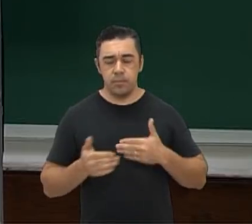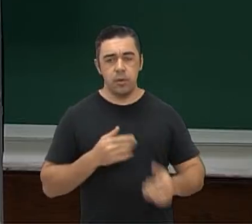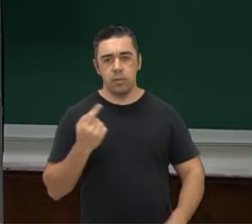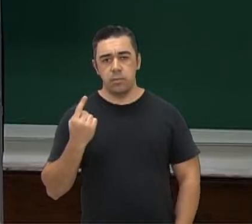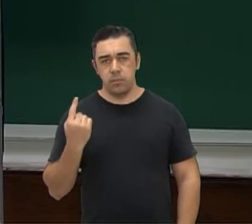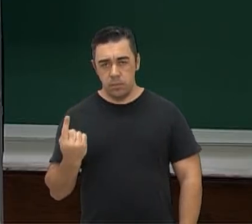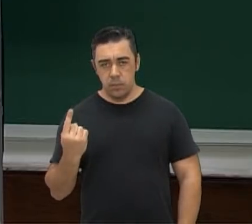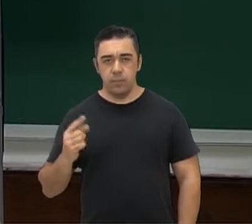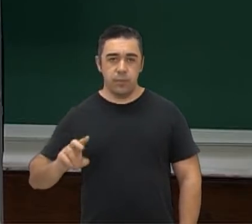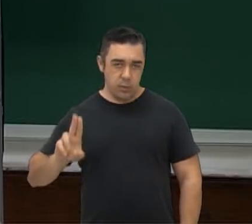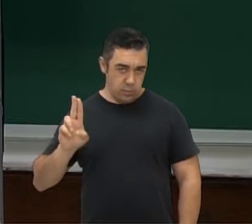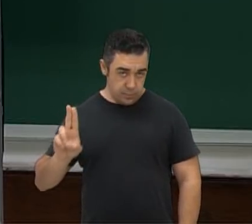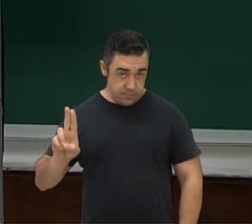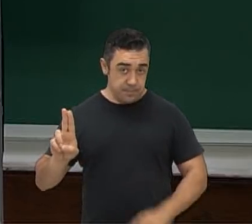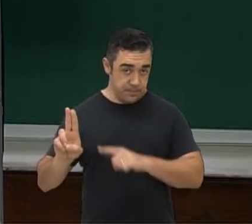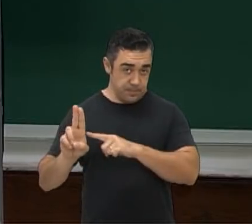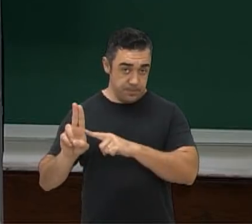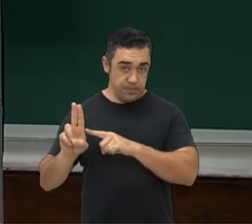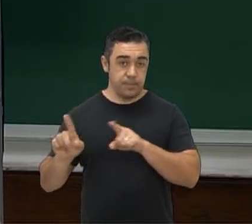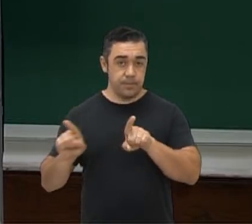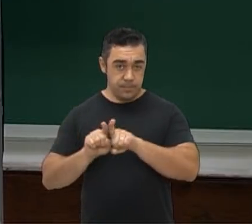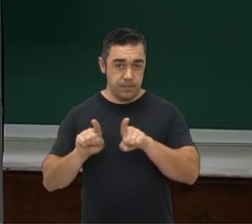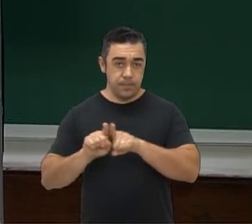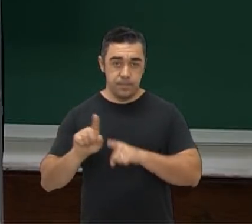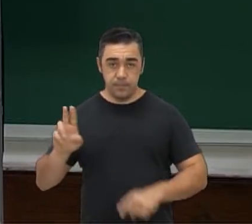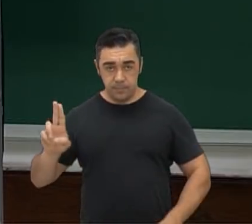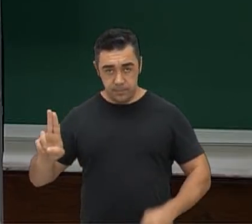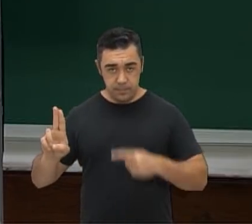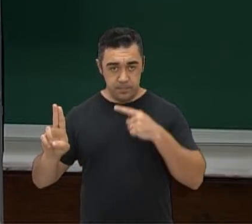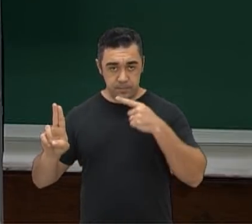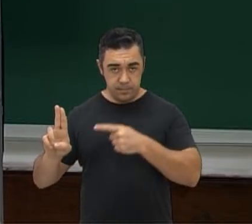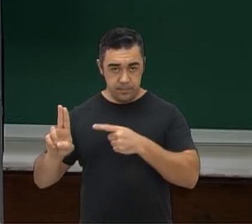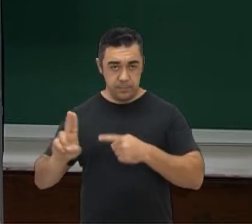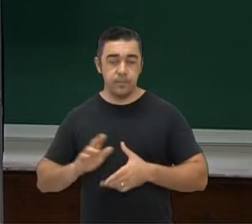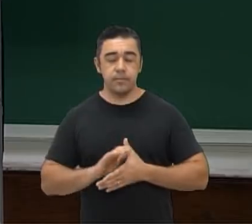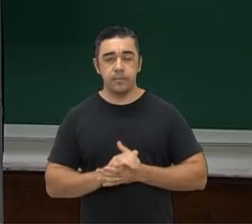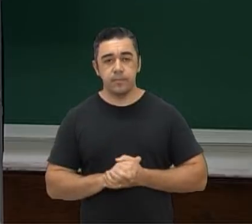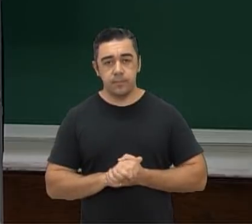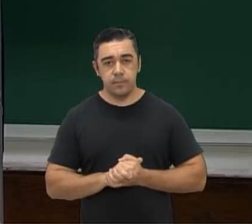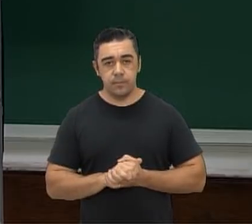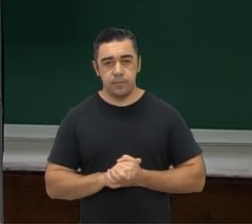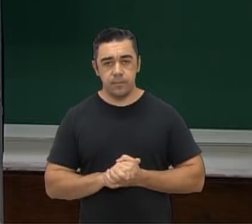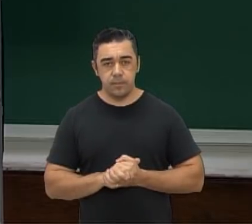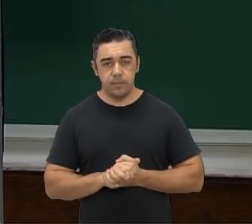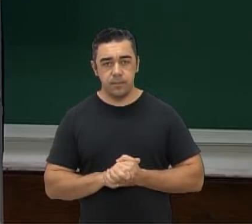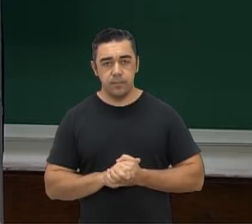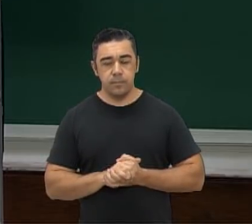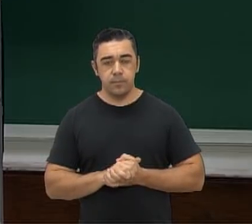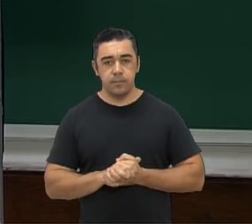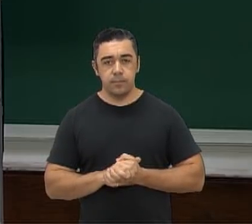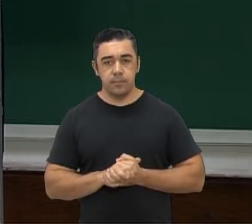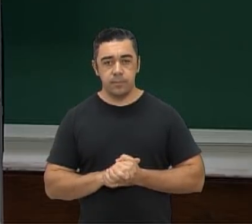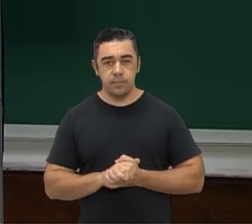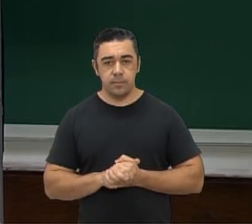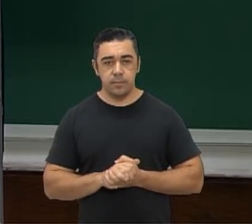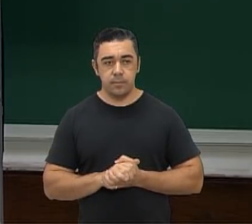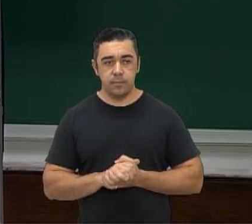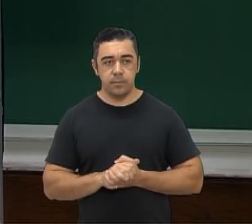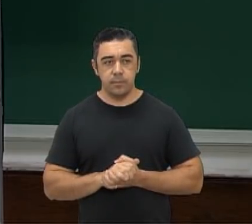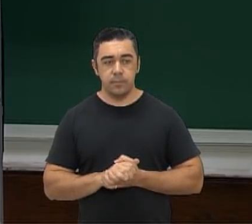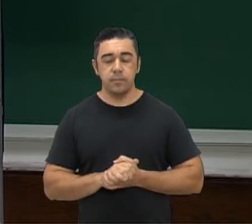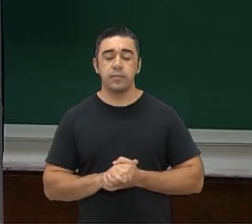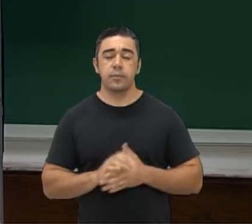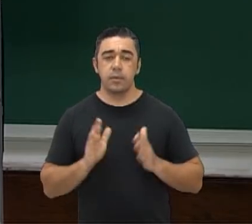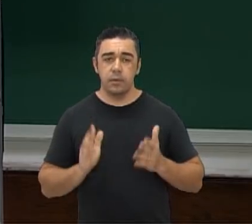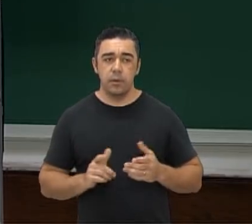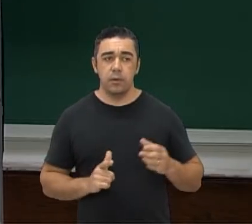feminino, sem distinção de gênero. Portanto, se é a mesma palavra, se mantém o adjetivo, então é uniforme. Marquei a letra U, né?